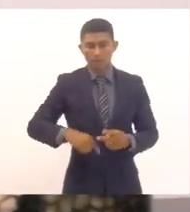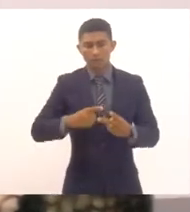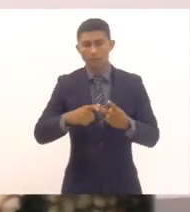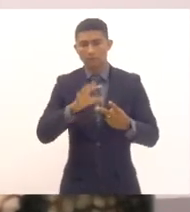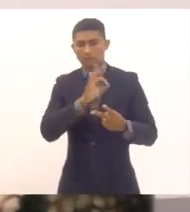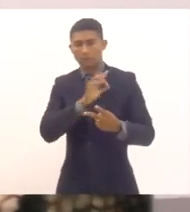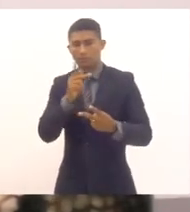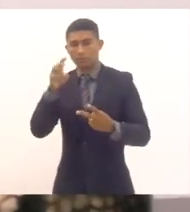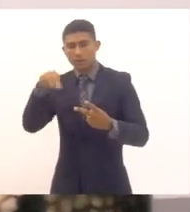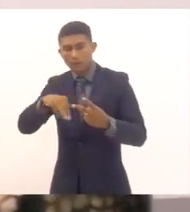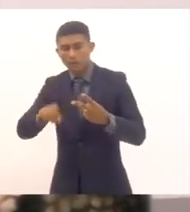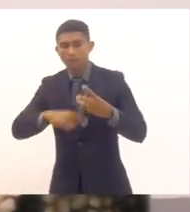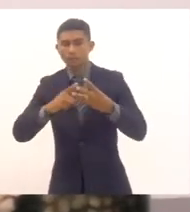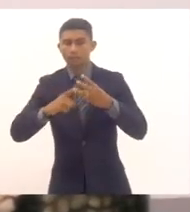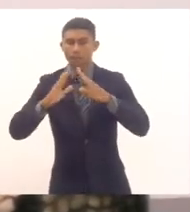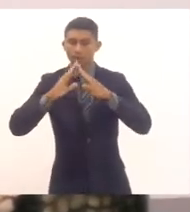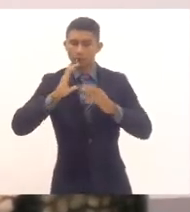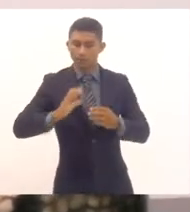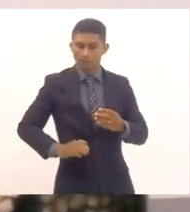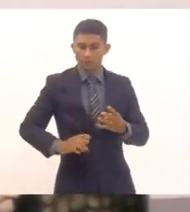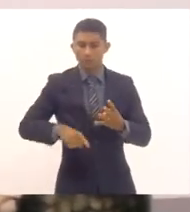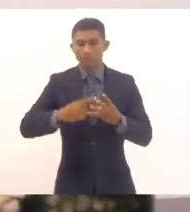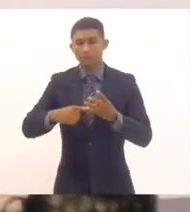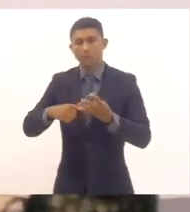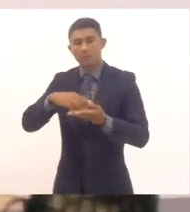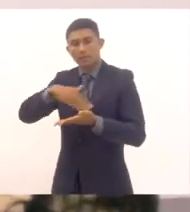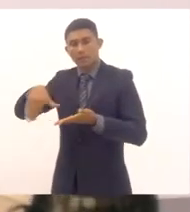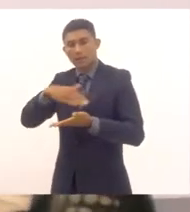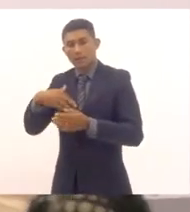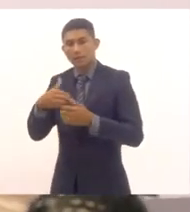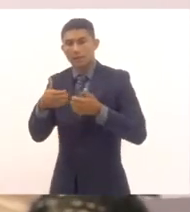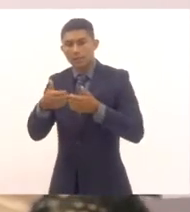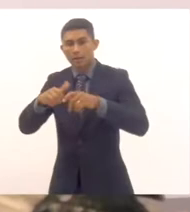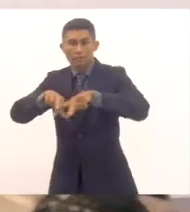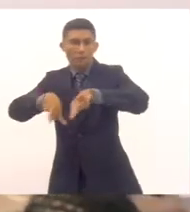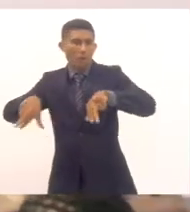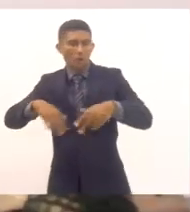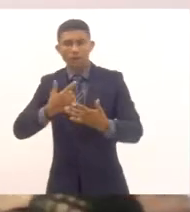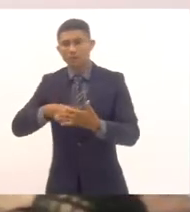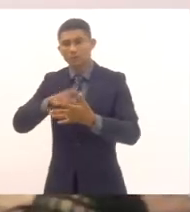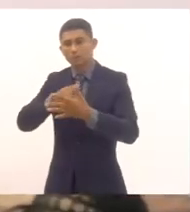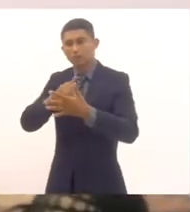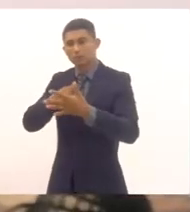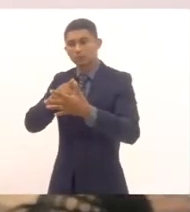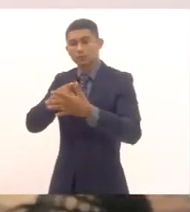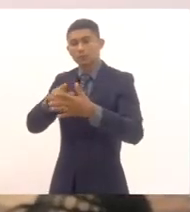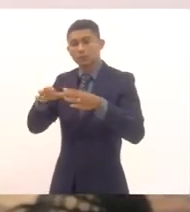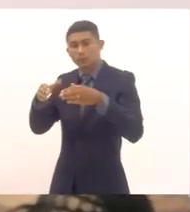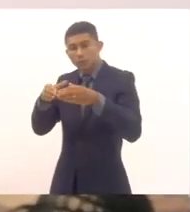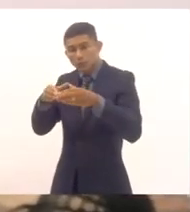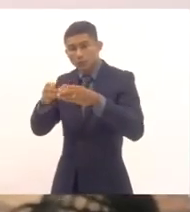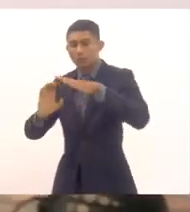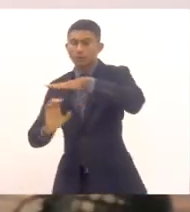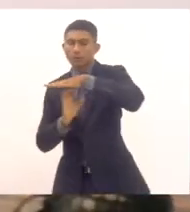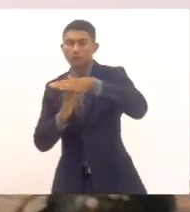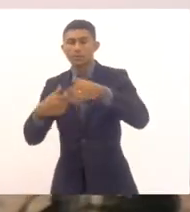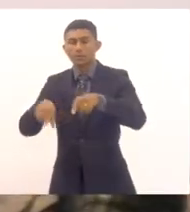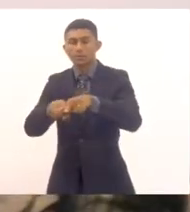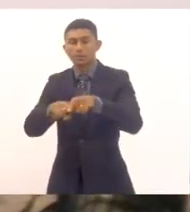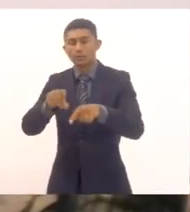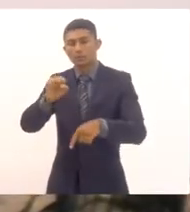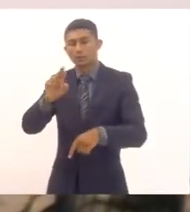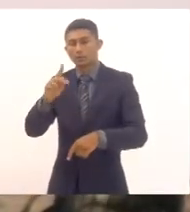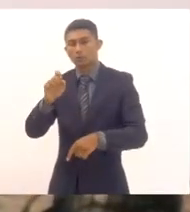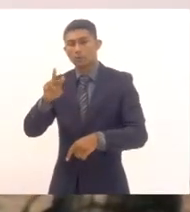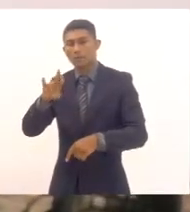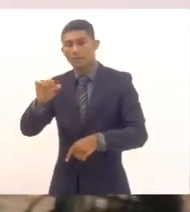transporte A Casa Civil agência reguladora e também a SuperVia tenho queria saber